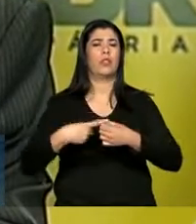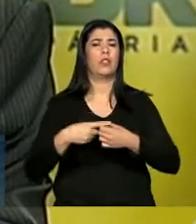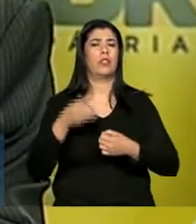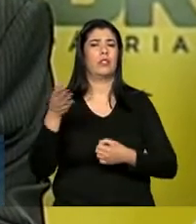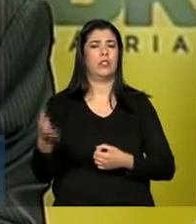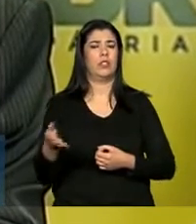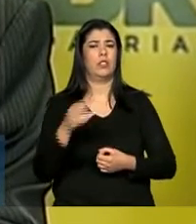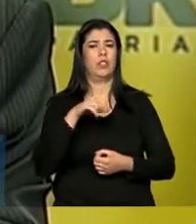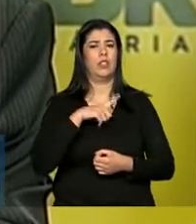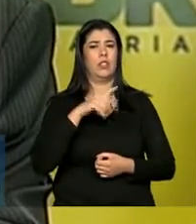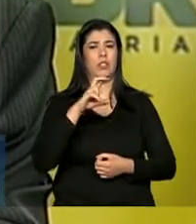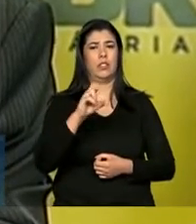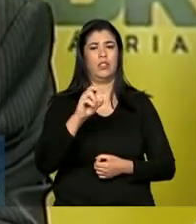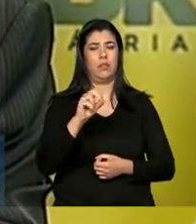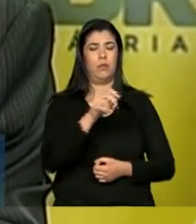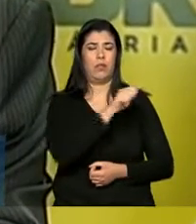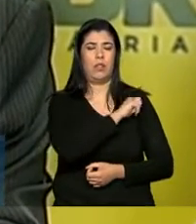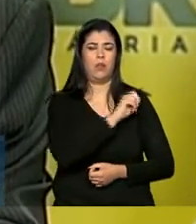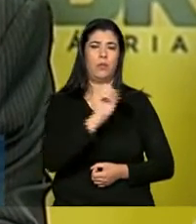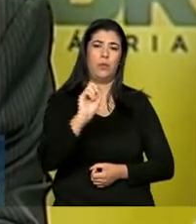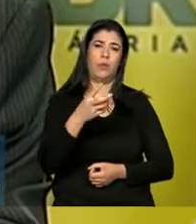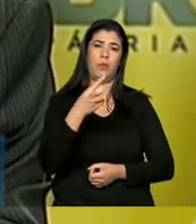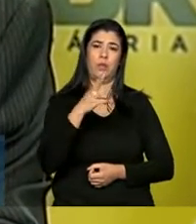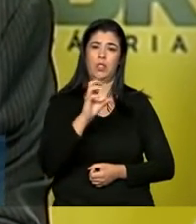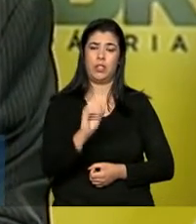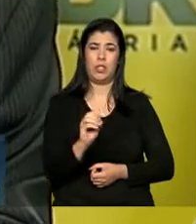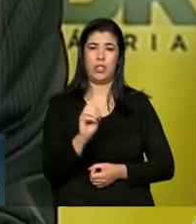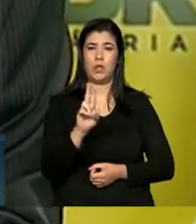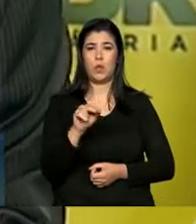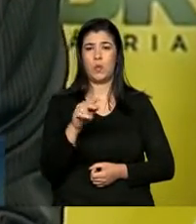escola de 50 alunos ou 30, quando eu nunca vou